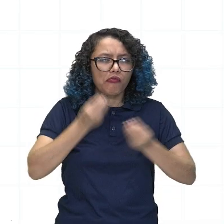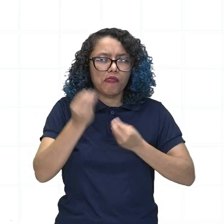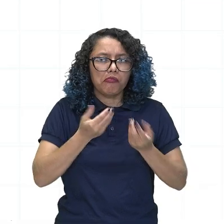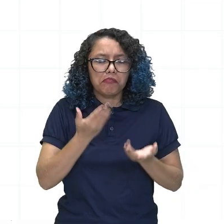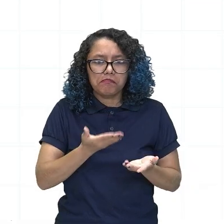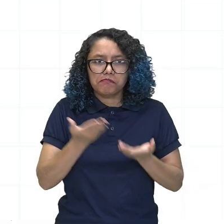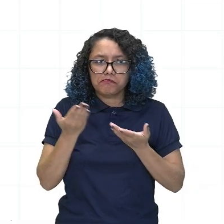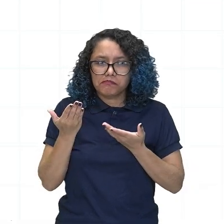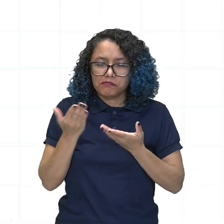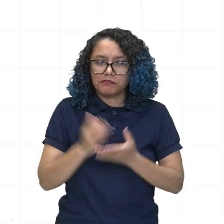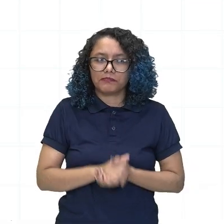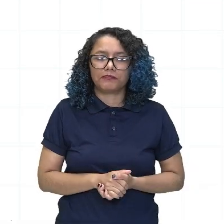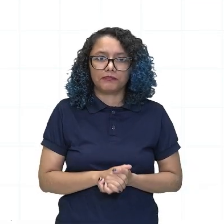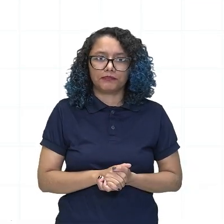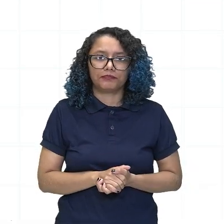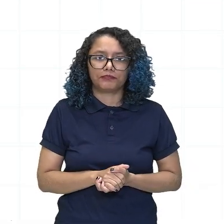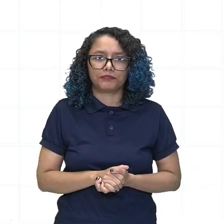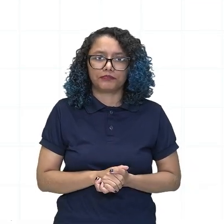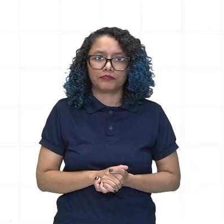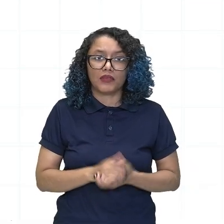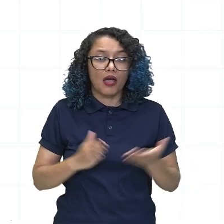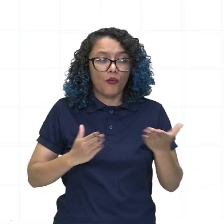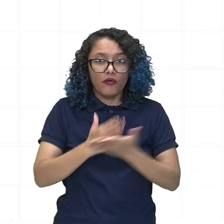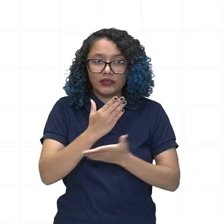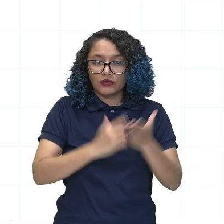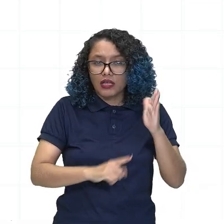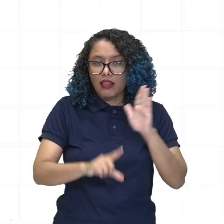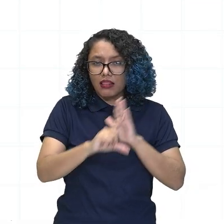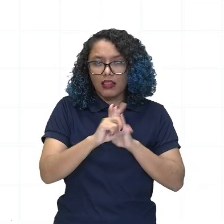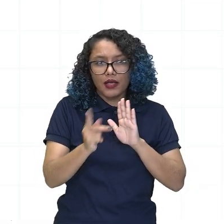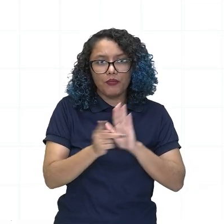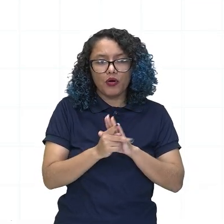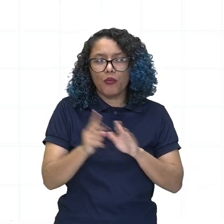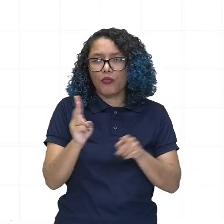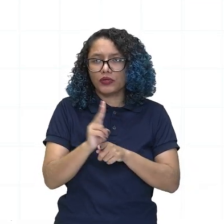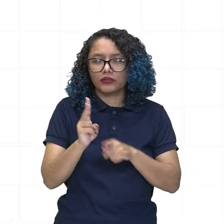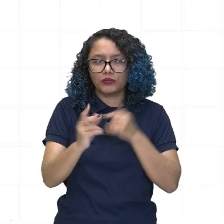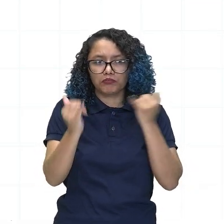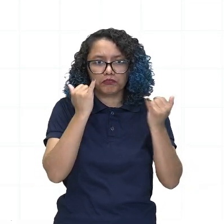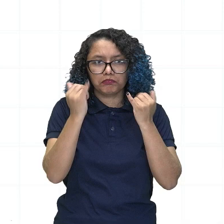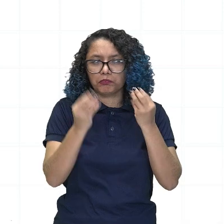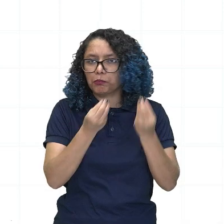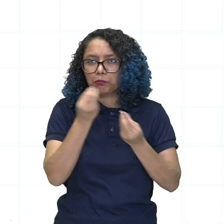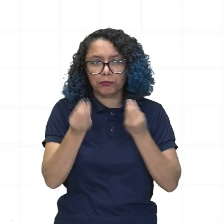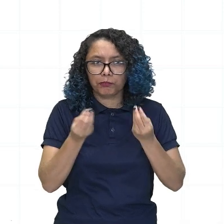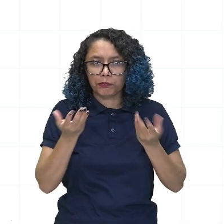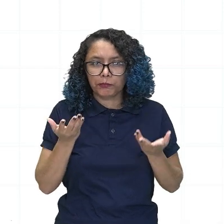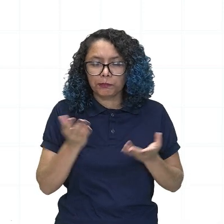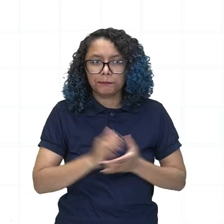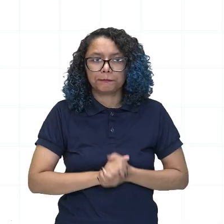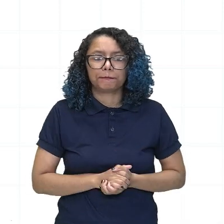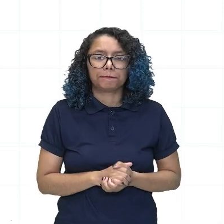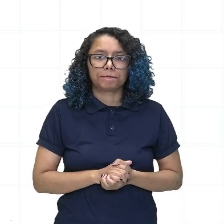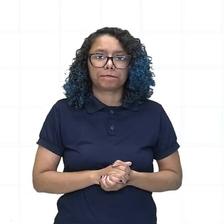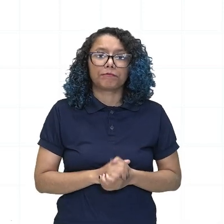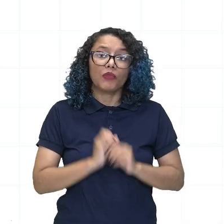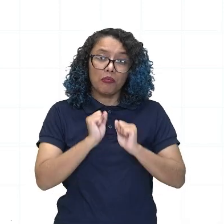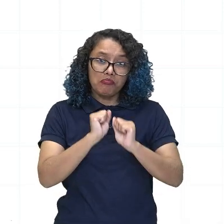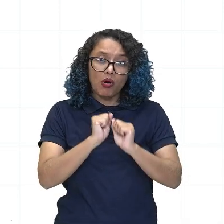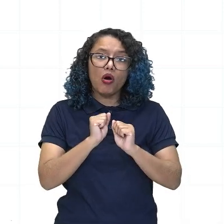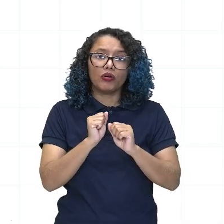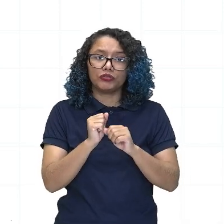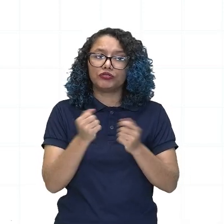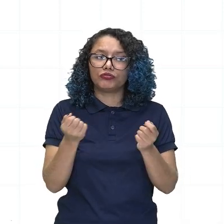Como podemos comprovar a aprovação da Lei de Proteção de Dados? Nós podemos aí procurar exatamente